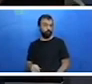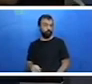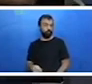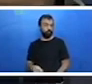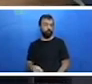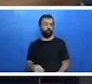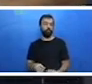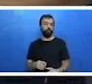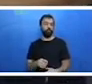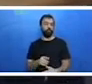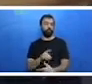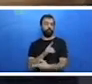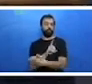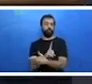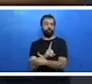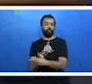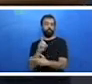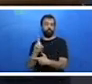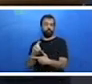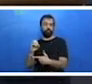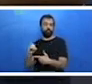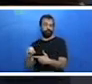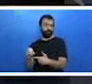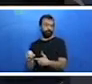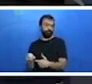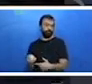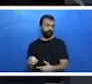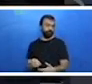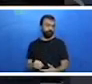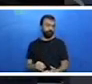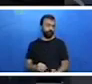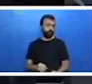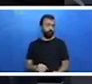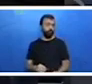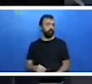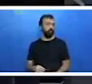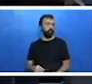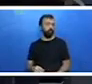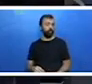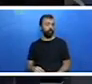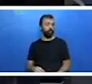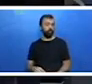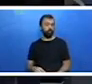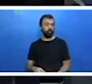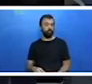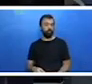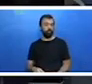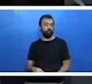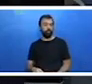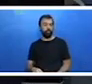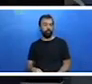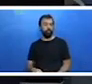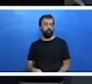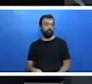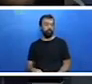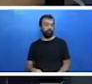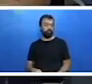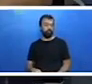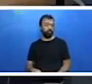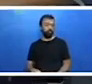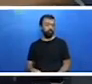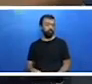10. Em 1/10, a gente vai começar a falar certo, viu? Não é mais 0,1 agora, é